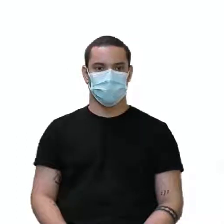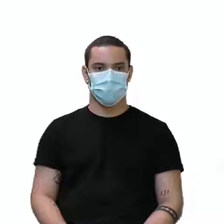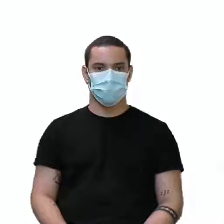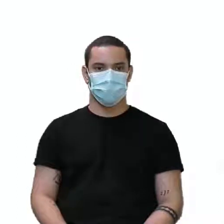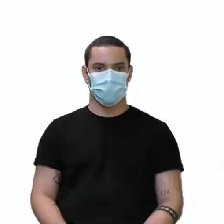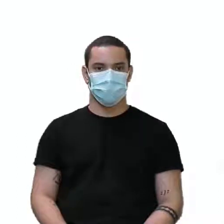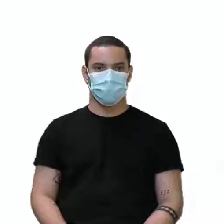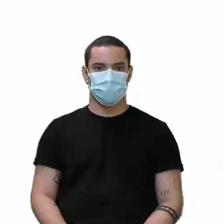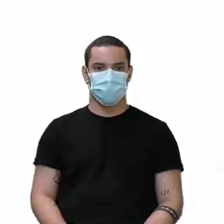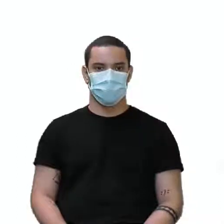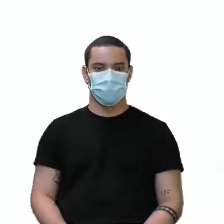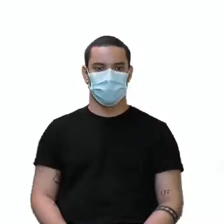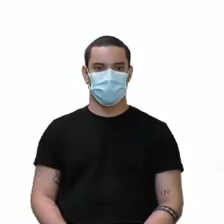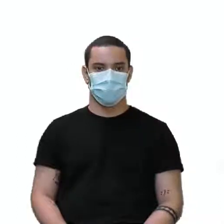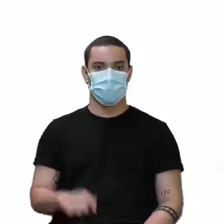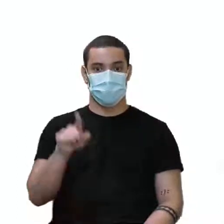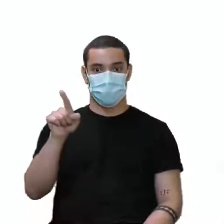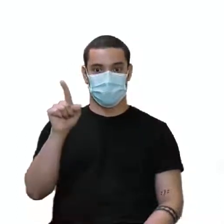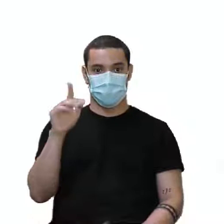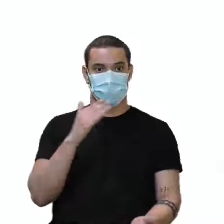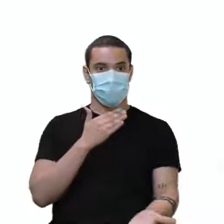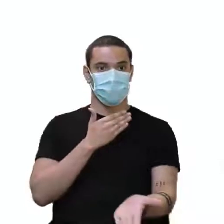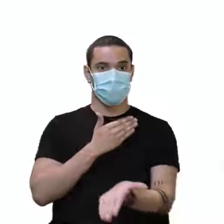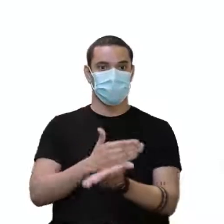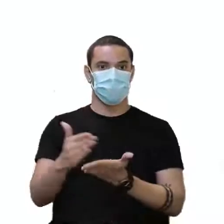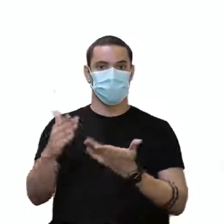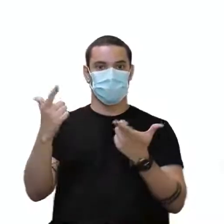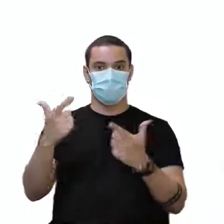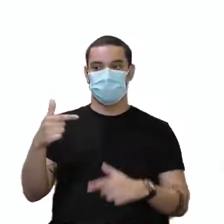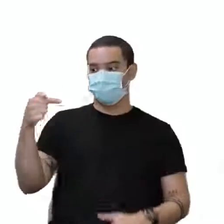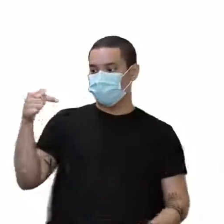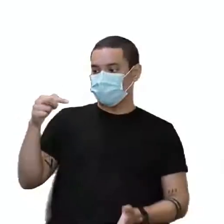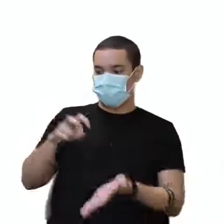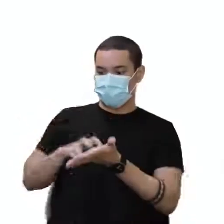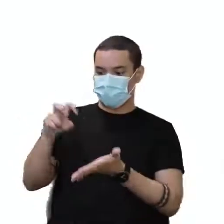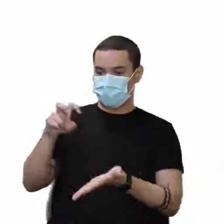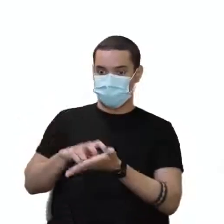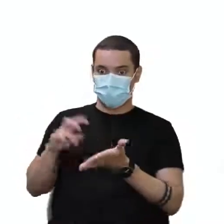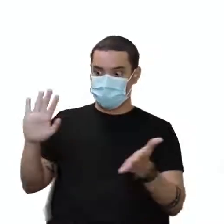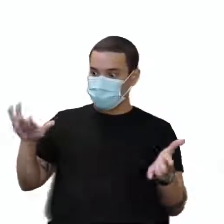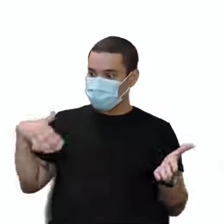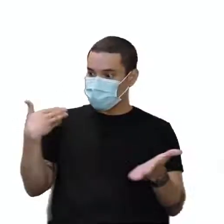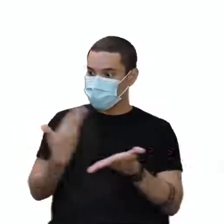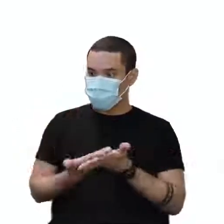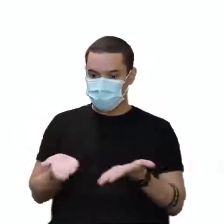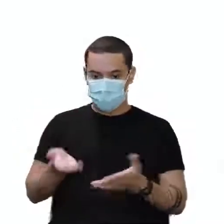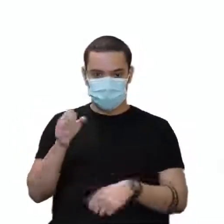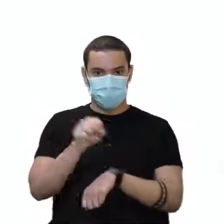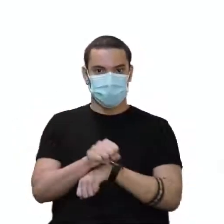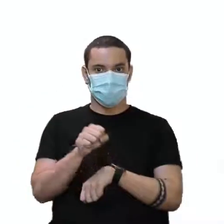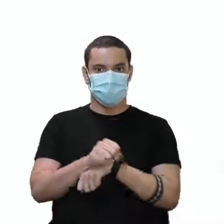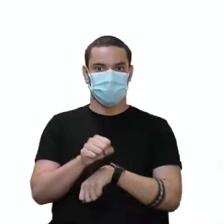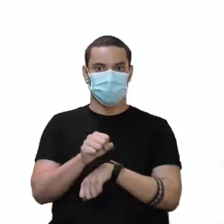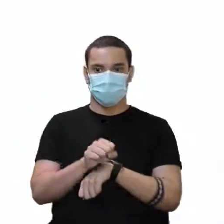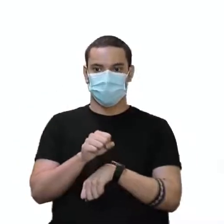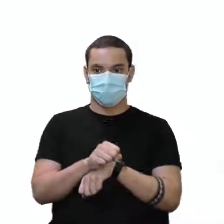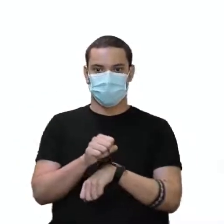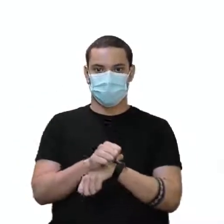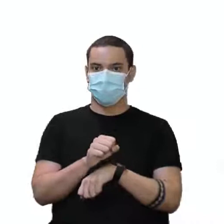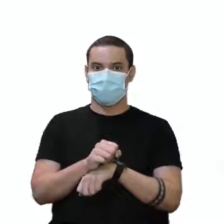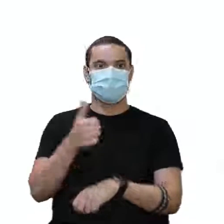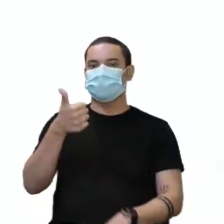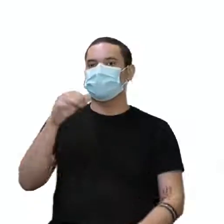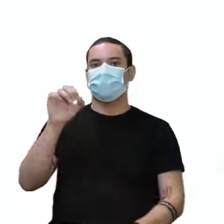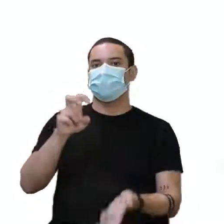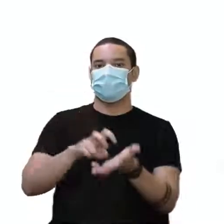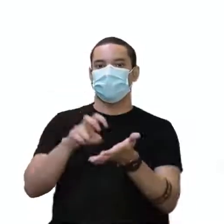here since. Então, a ação, ela começou lá nas 7 horas e se torna verdade até agora, que deve ser, vamos colocar aí que sejam 10